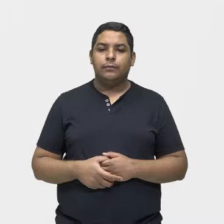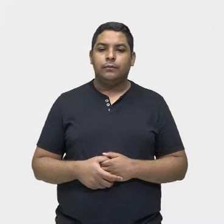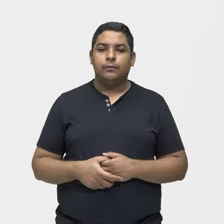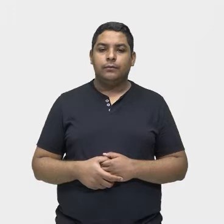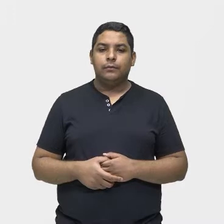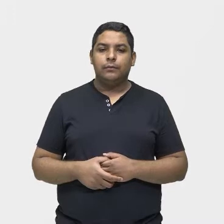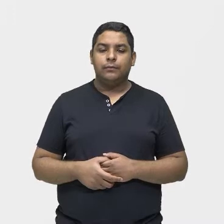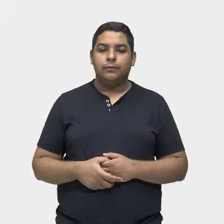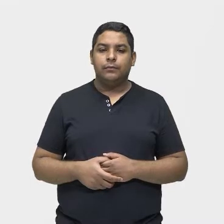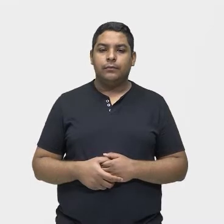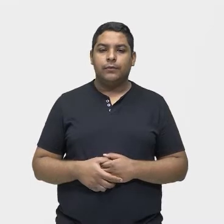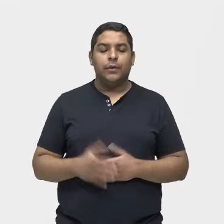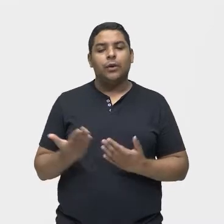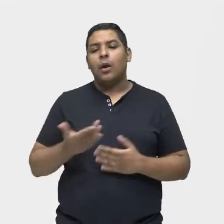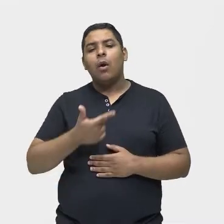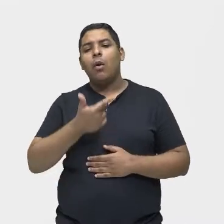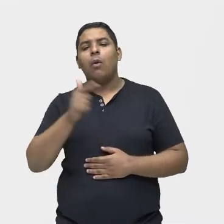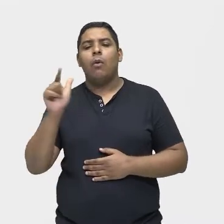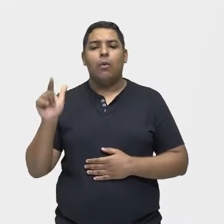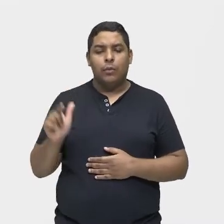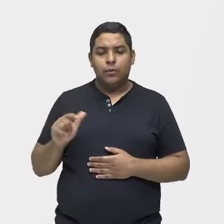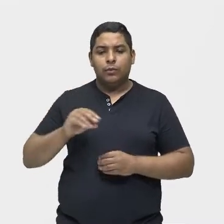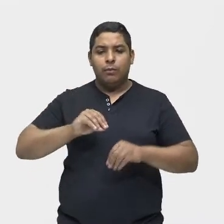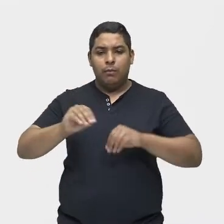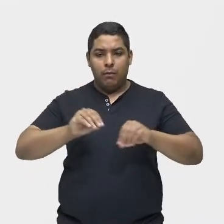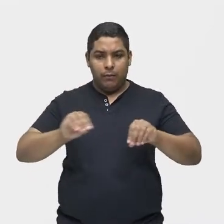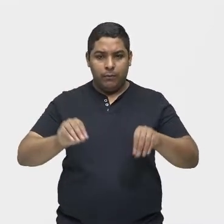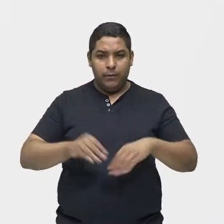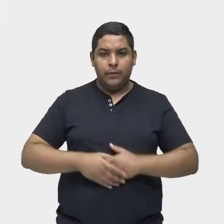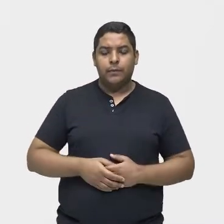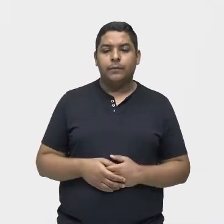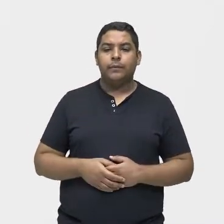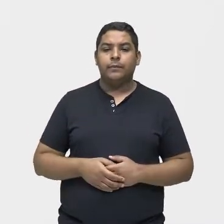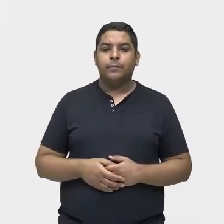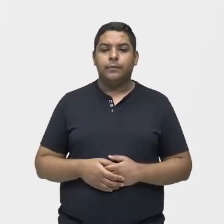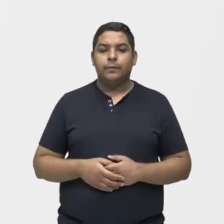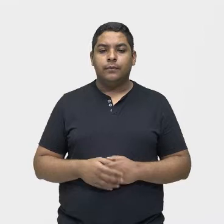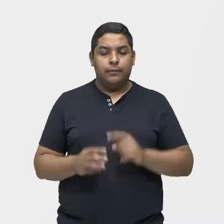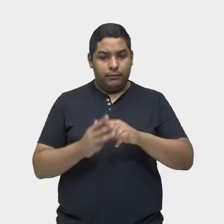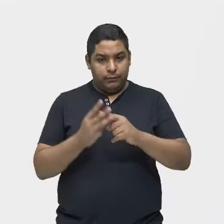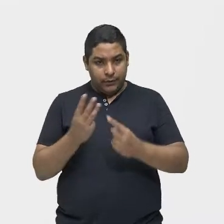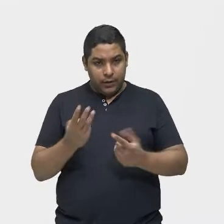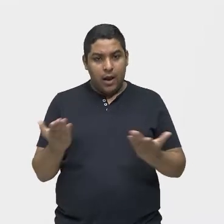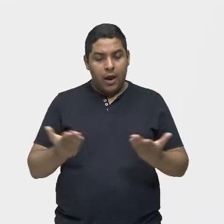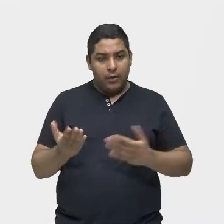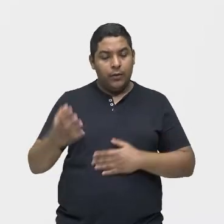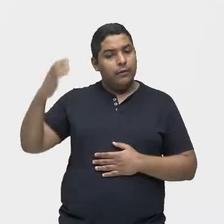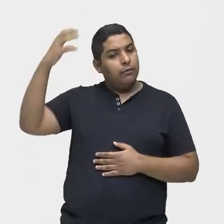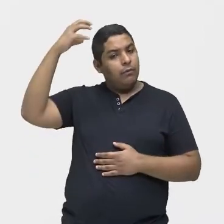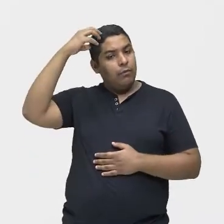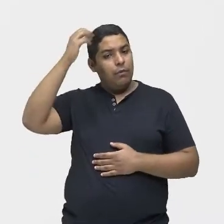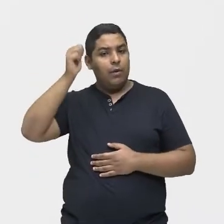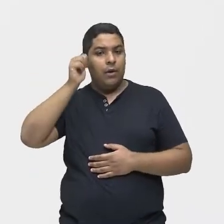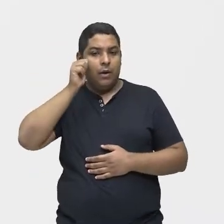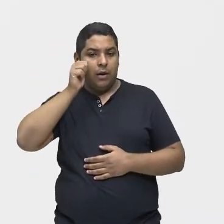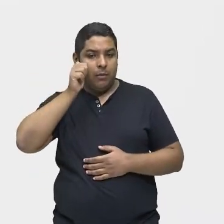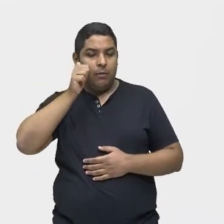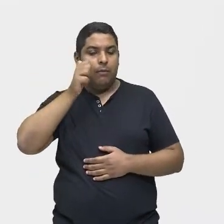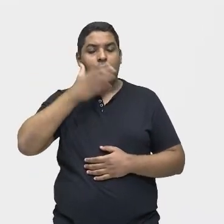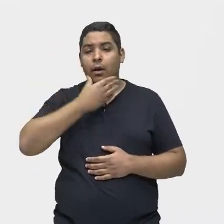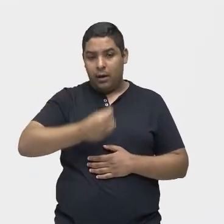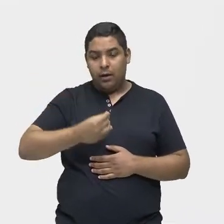ver outras movimentações de outras peças. Essas foram 3 peças fundamentais. E agora vamos ver a movimentação